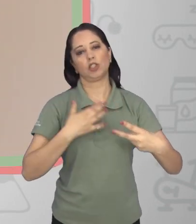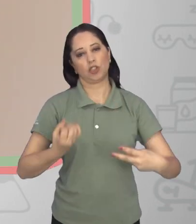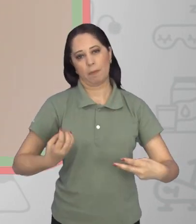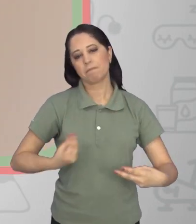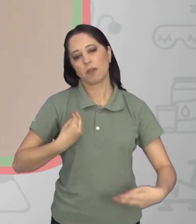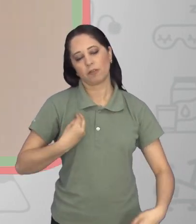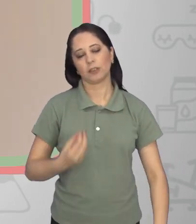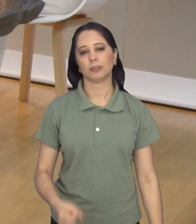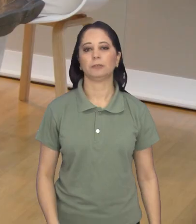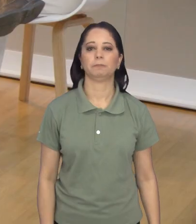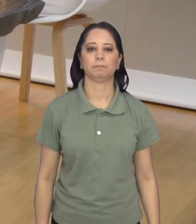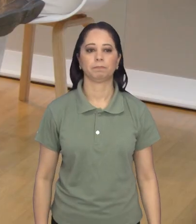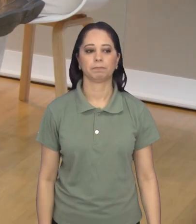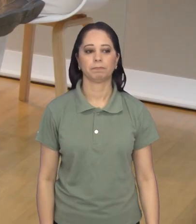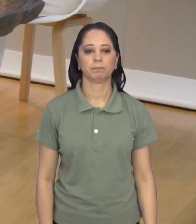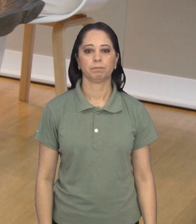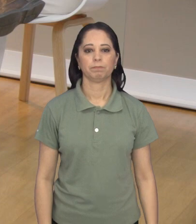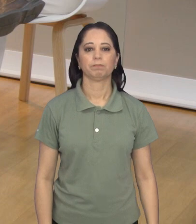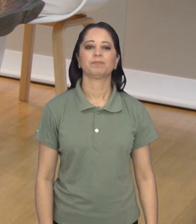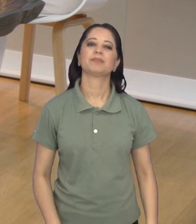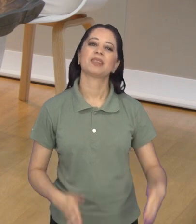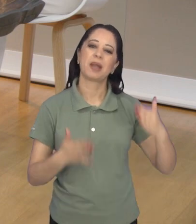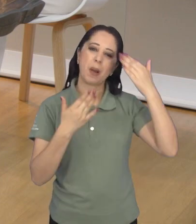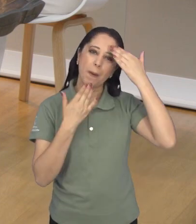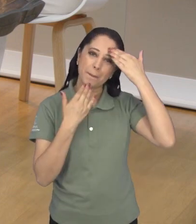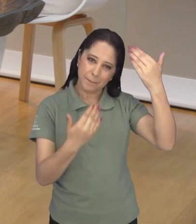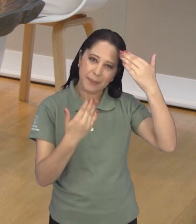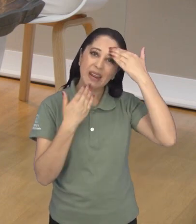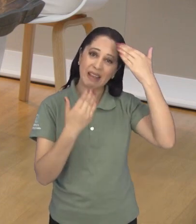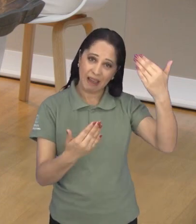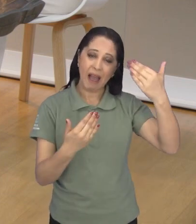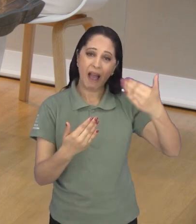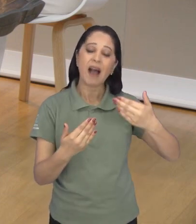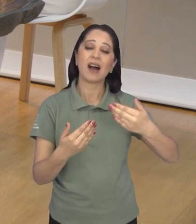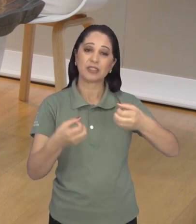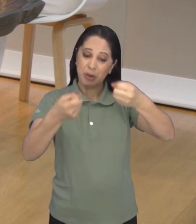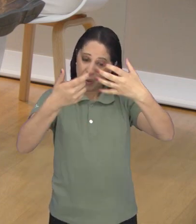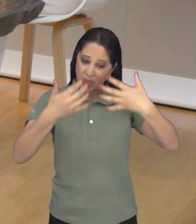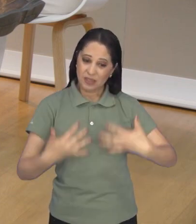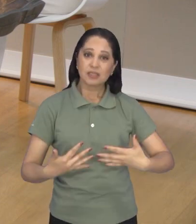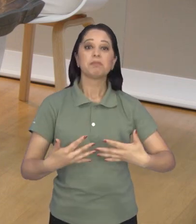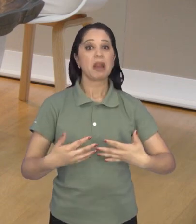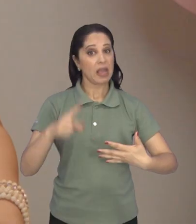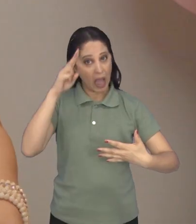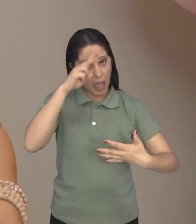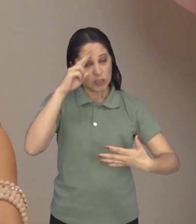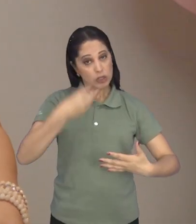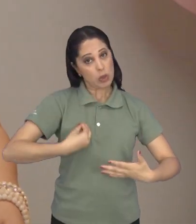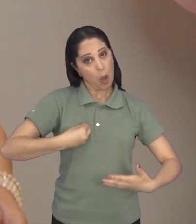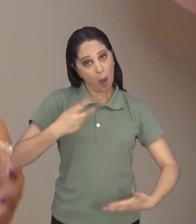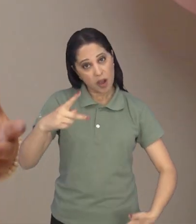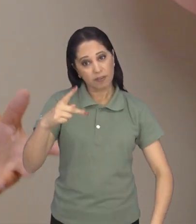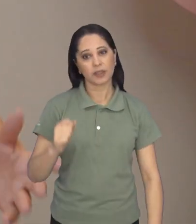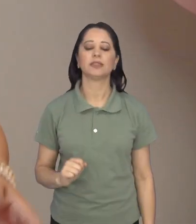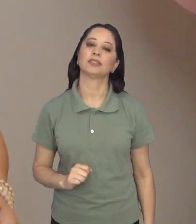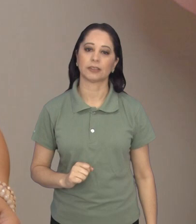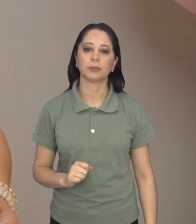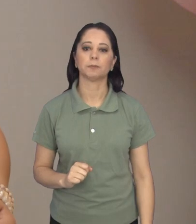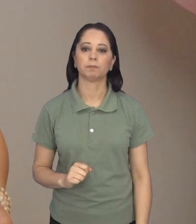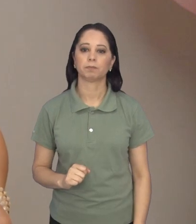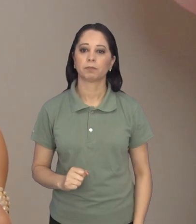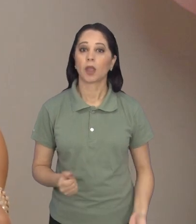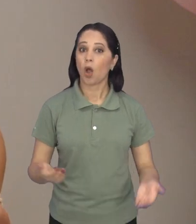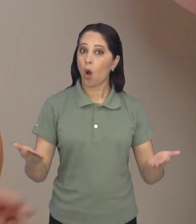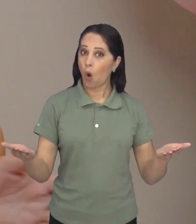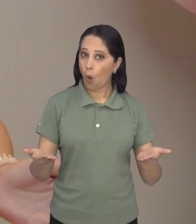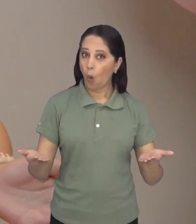importante e sem o apoio deles teria sido muito mais difícil. Muito obrigada, André, por compartilhar a sua história